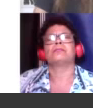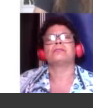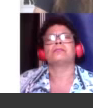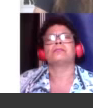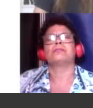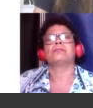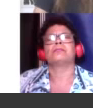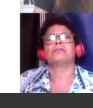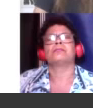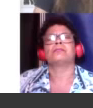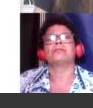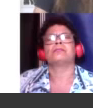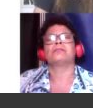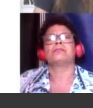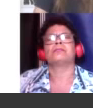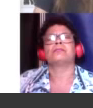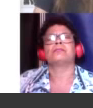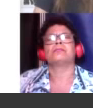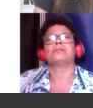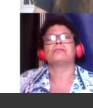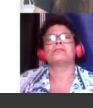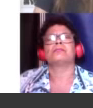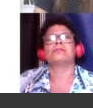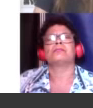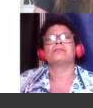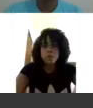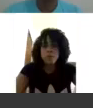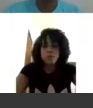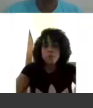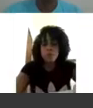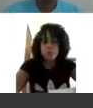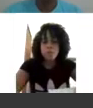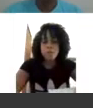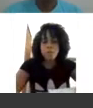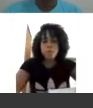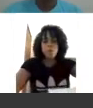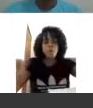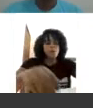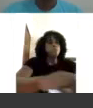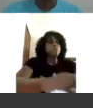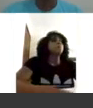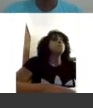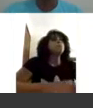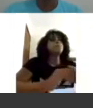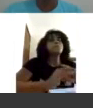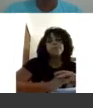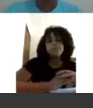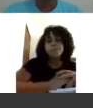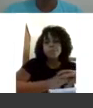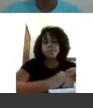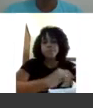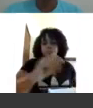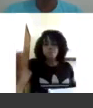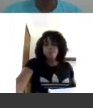e planejado para essa estrutura virtual, mas que ela foi se moldando a partir disso. Pode passar, por